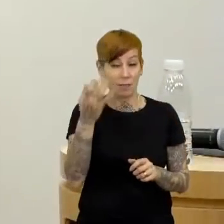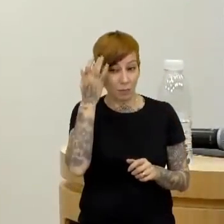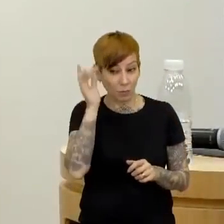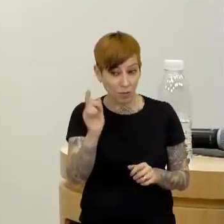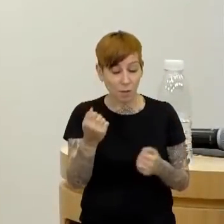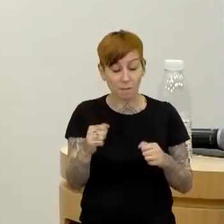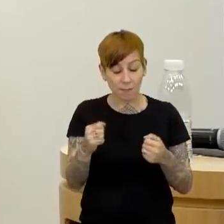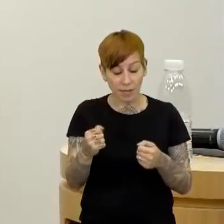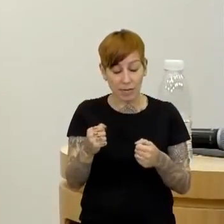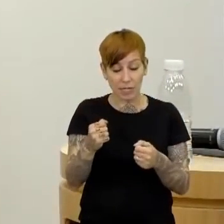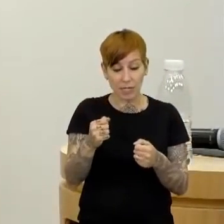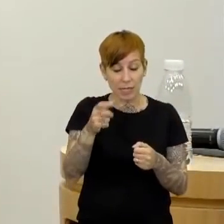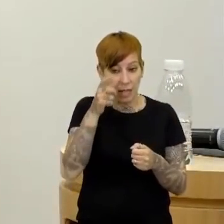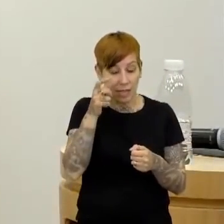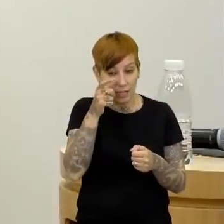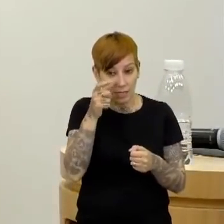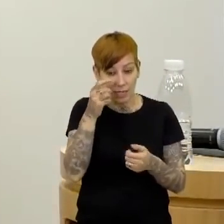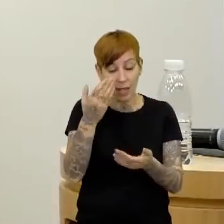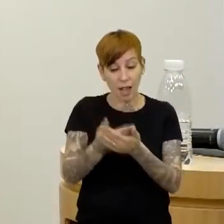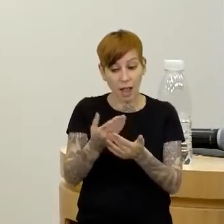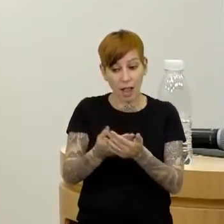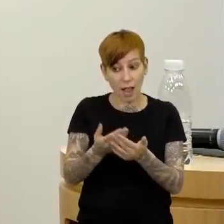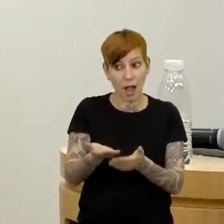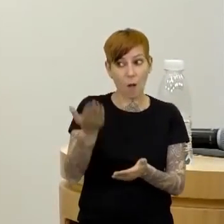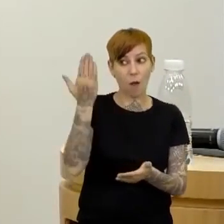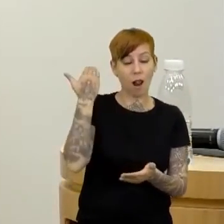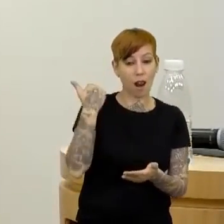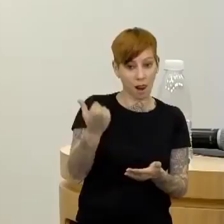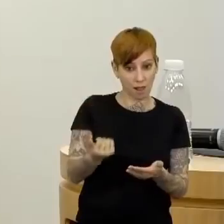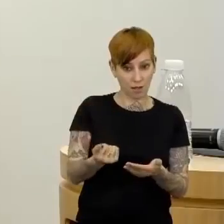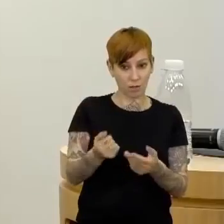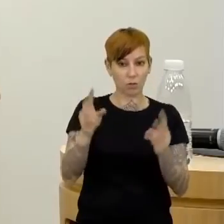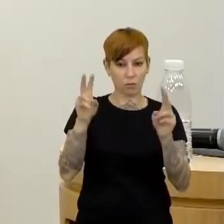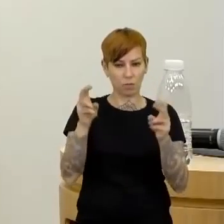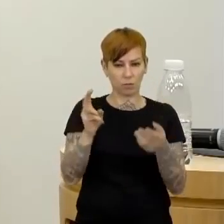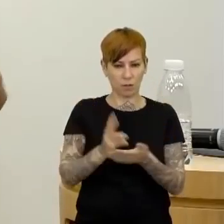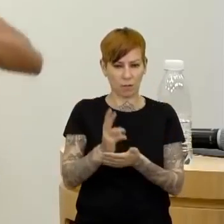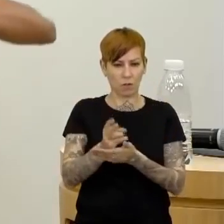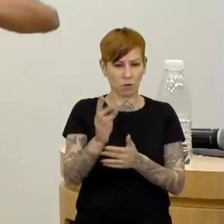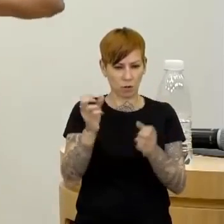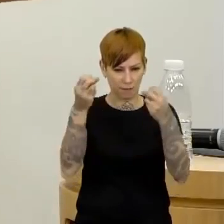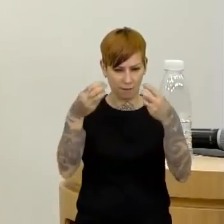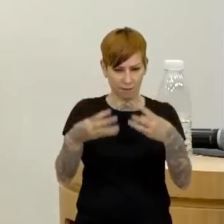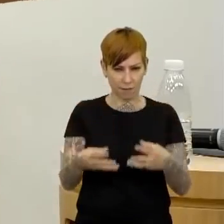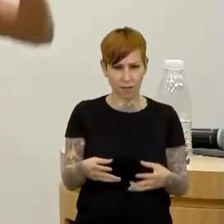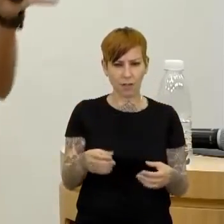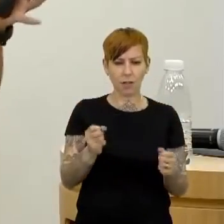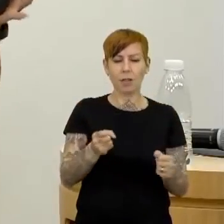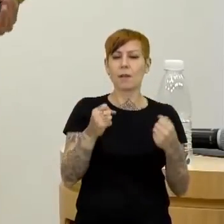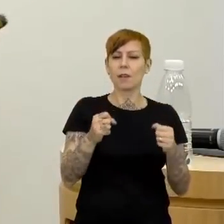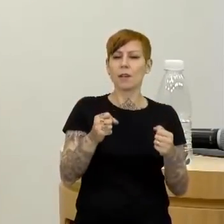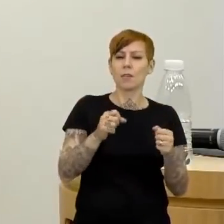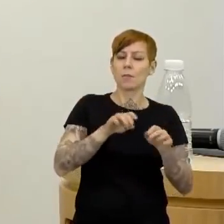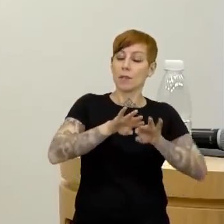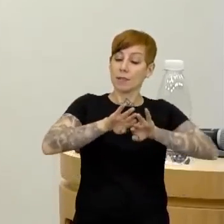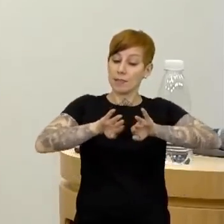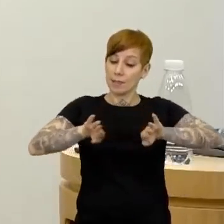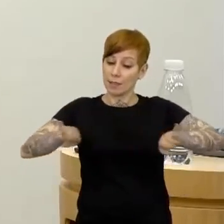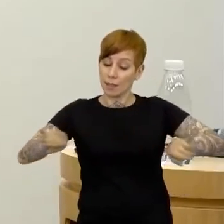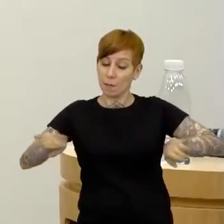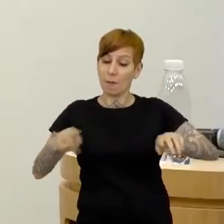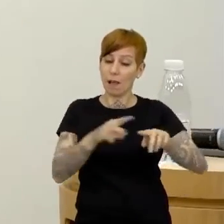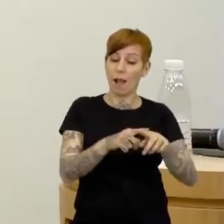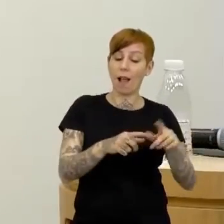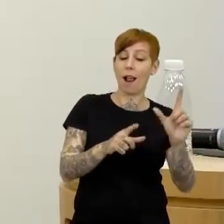assistir um pouquinho da sau E aí que a gente fez bastante ela sobre isso mas a gente faz basicamente separando letra para um lado